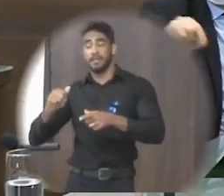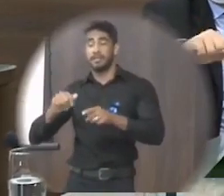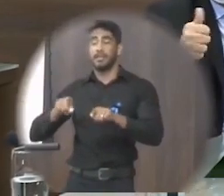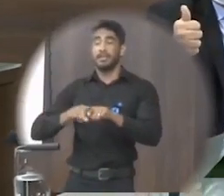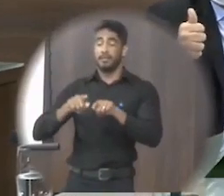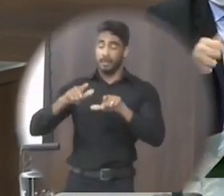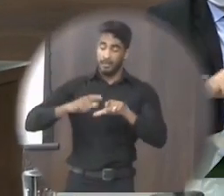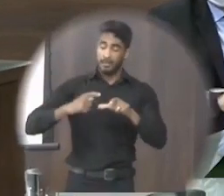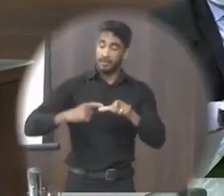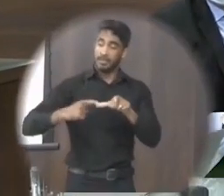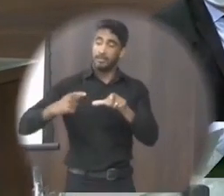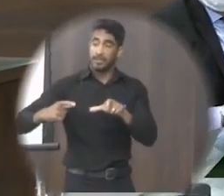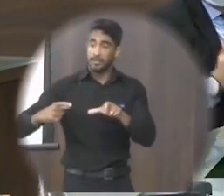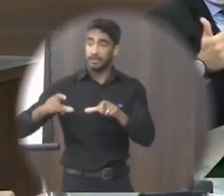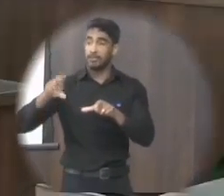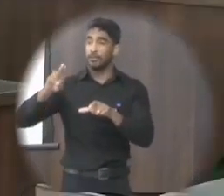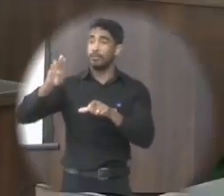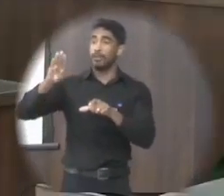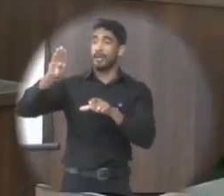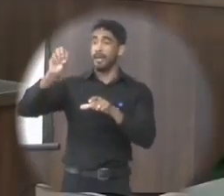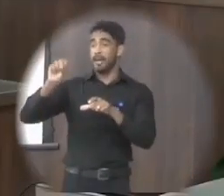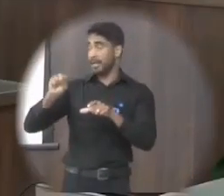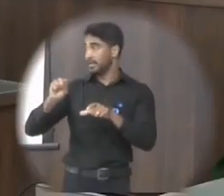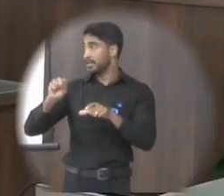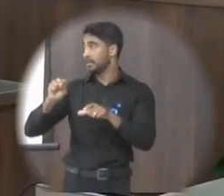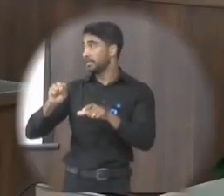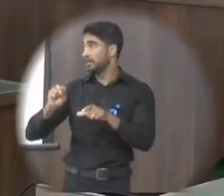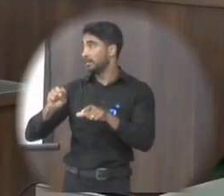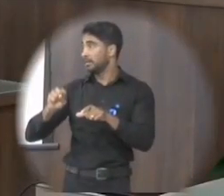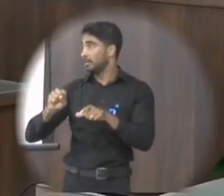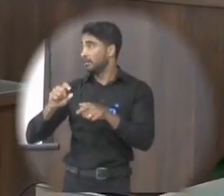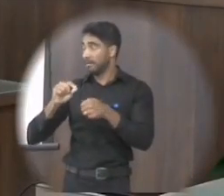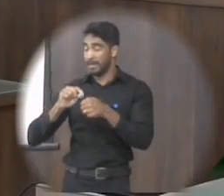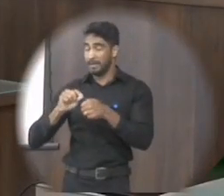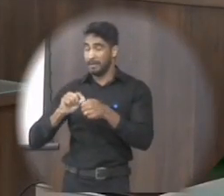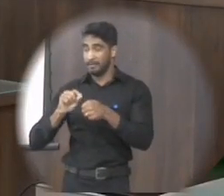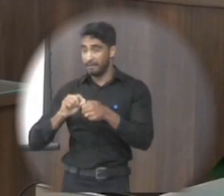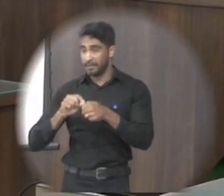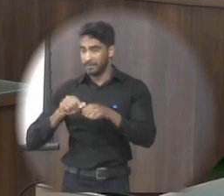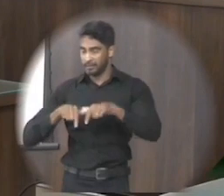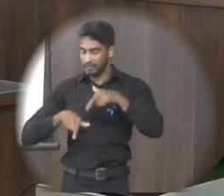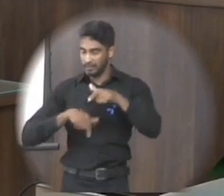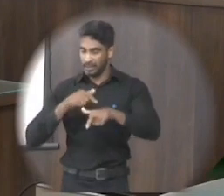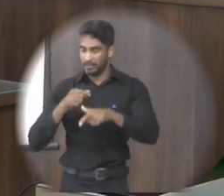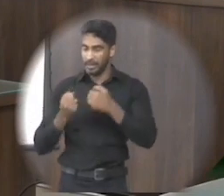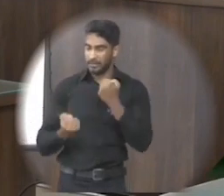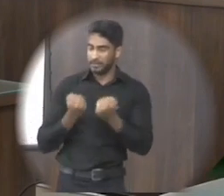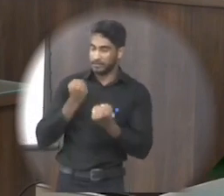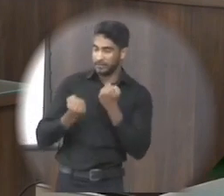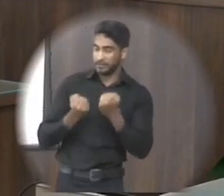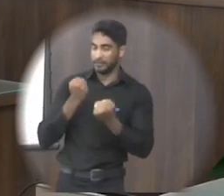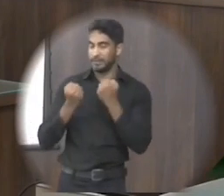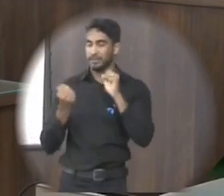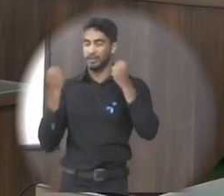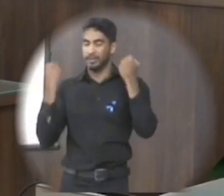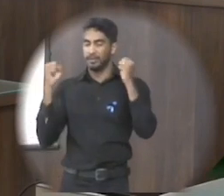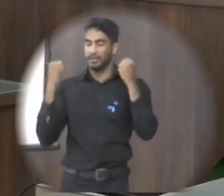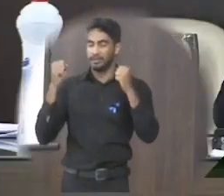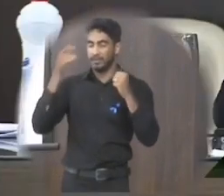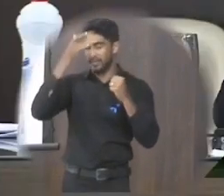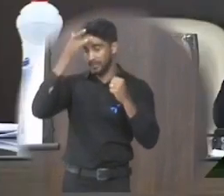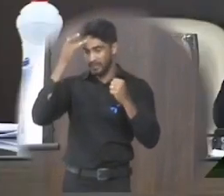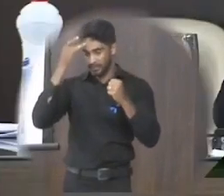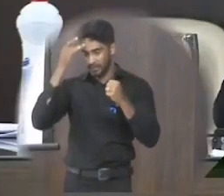piso da UBS Clair Alves para realização de atividades físicas. Referido UBS está em